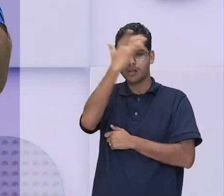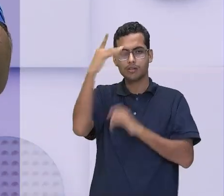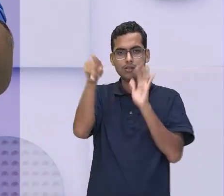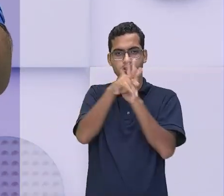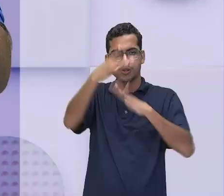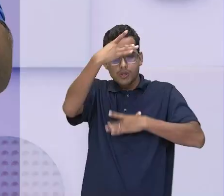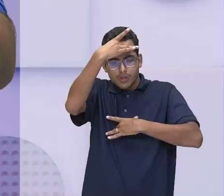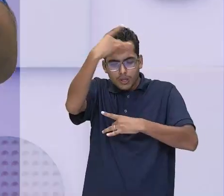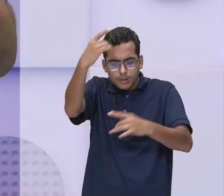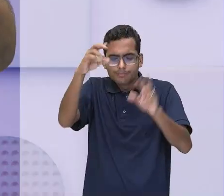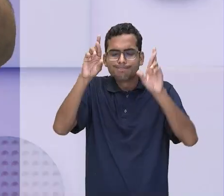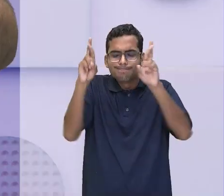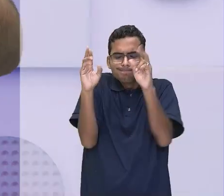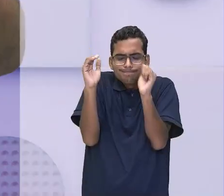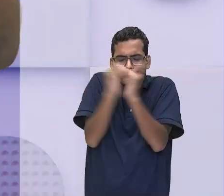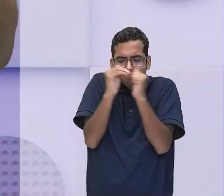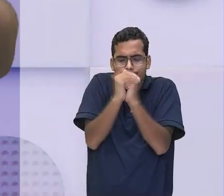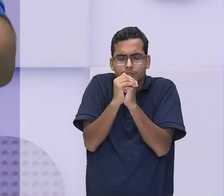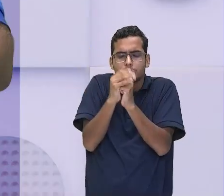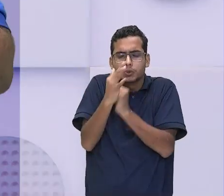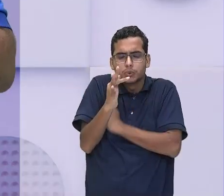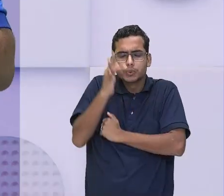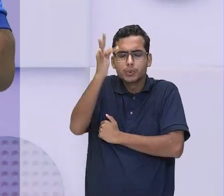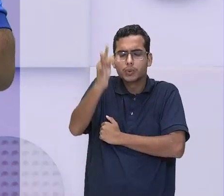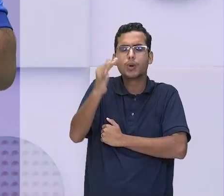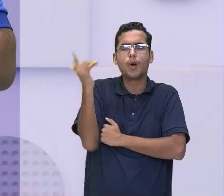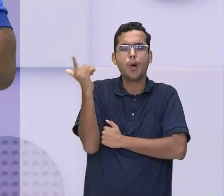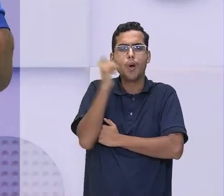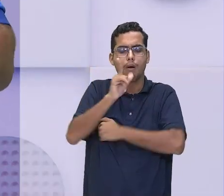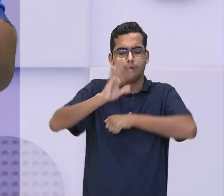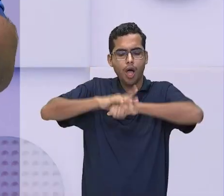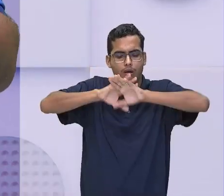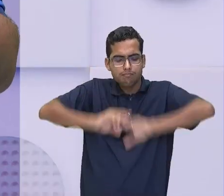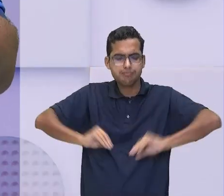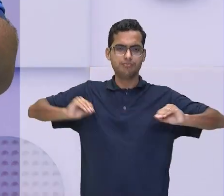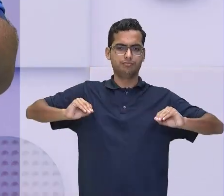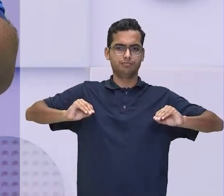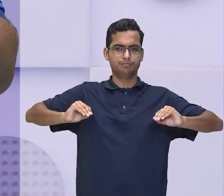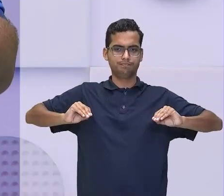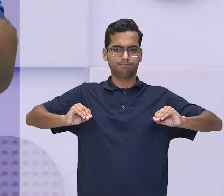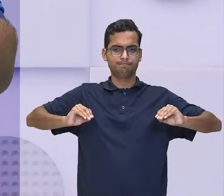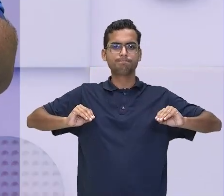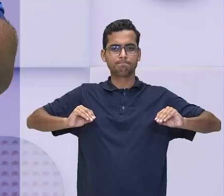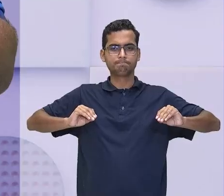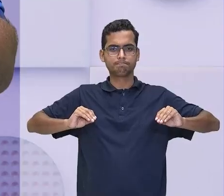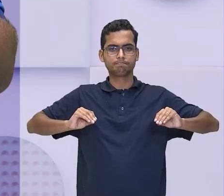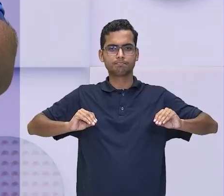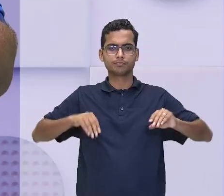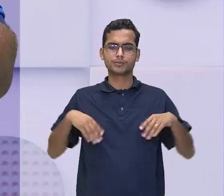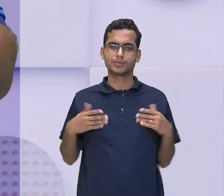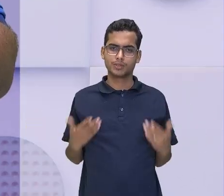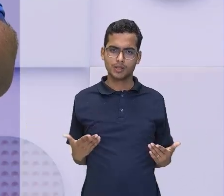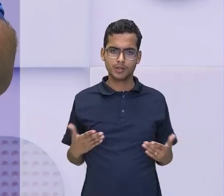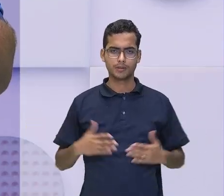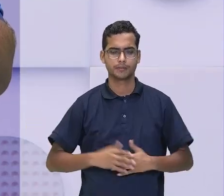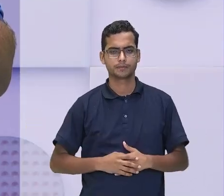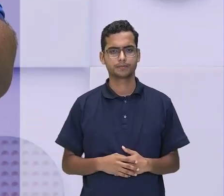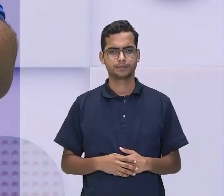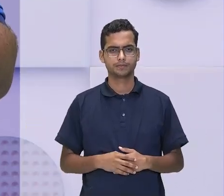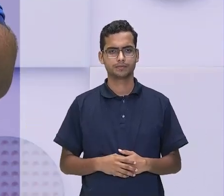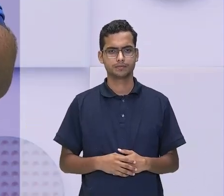fé uma possibilidade de virar o jogo. Claro, às vezes o que a gente chama